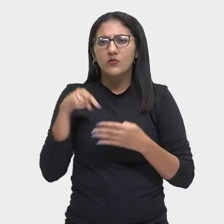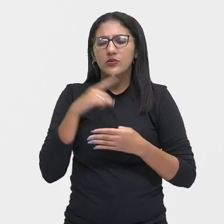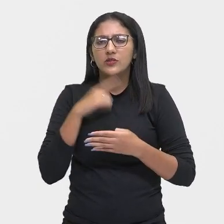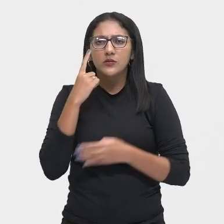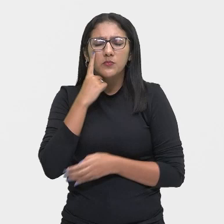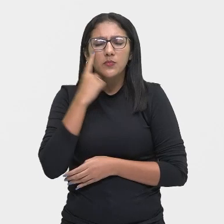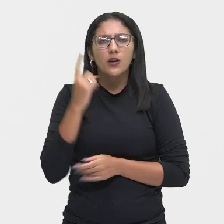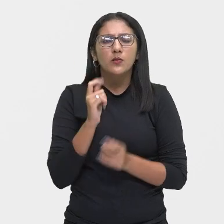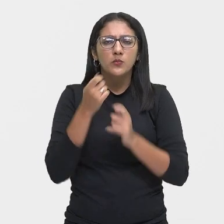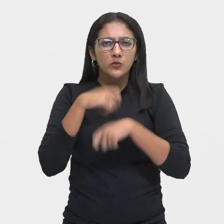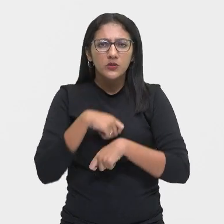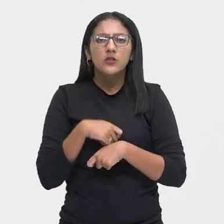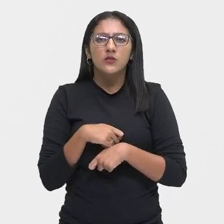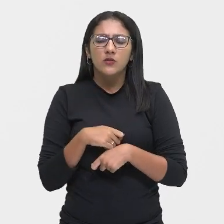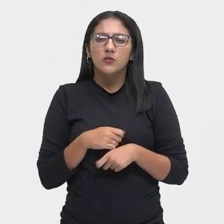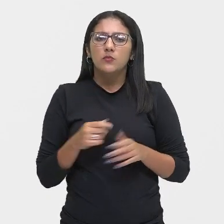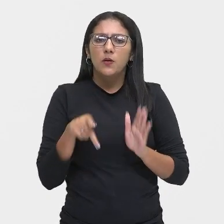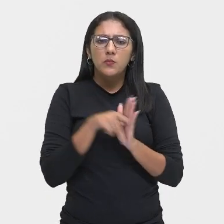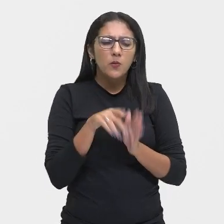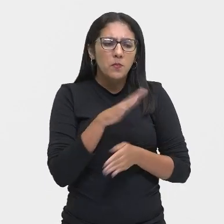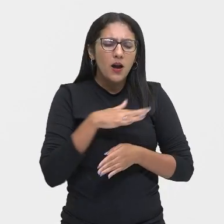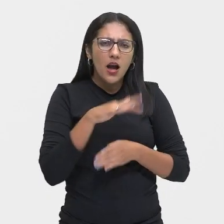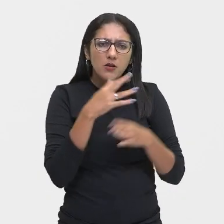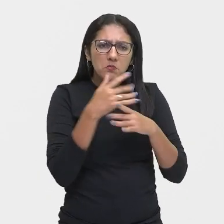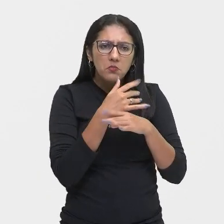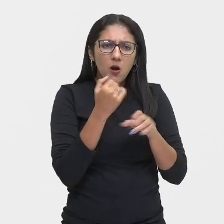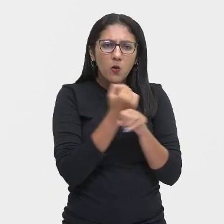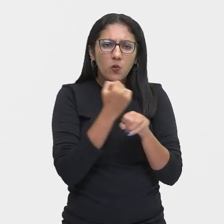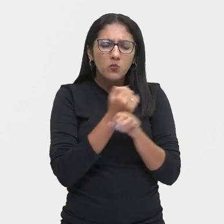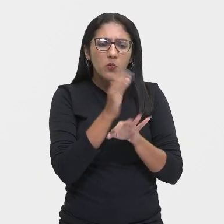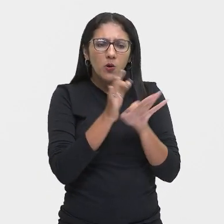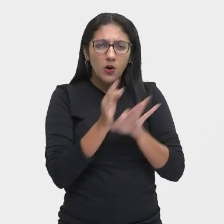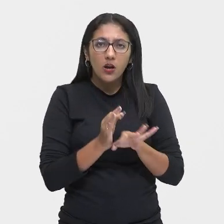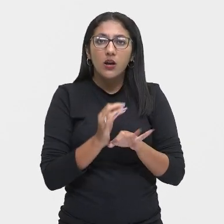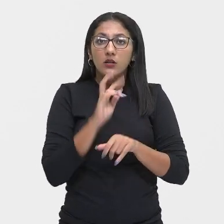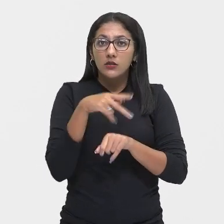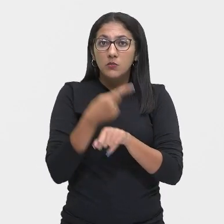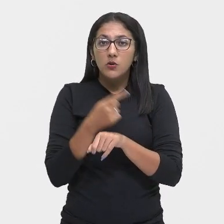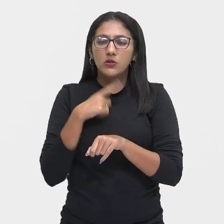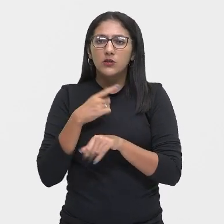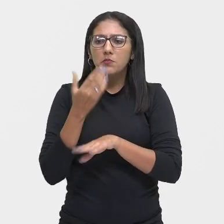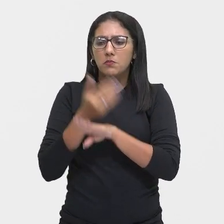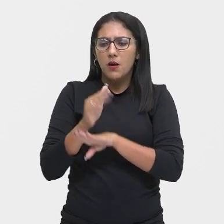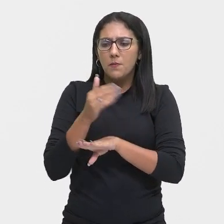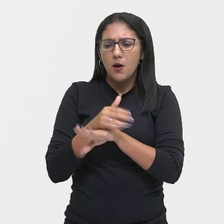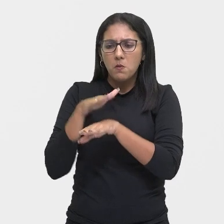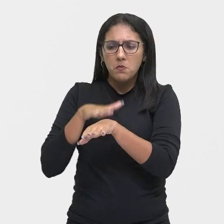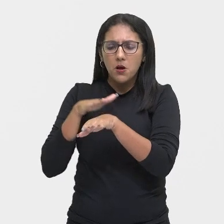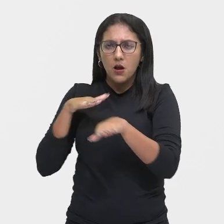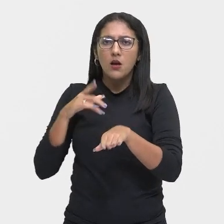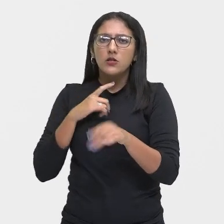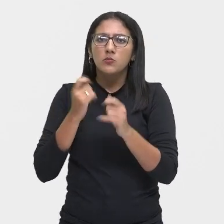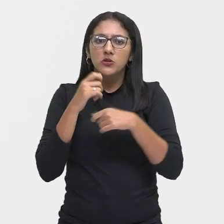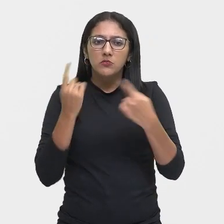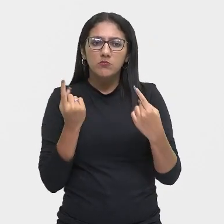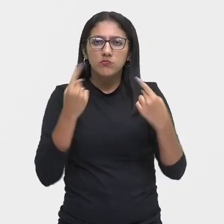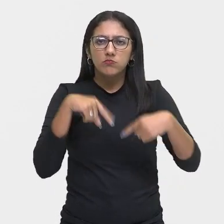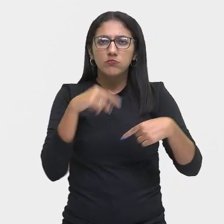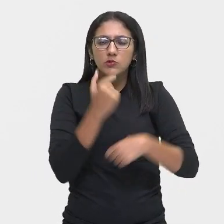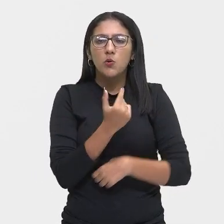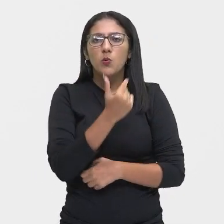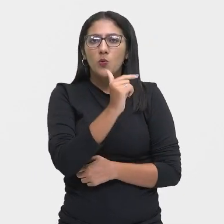ali uma cidade toda e depois disso você coloca o exército, treina o seu exército para lutar contra outros